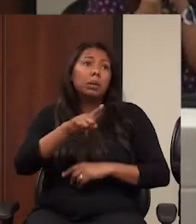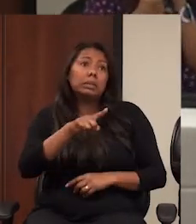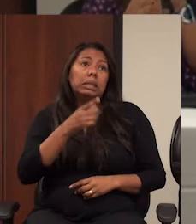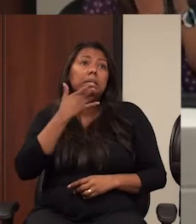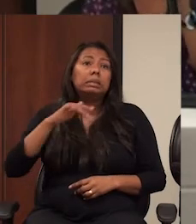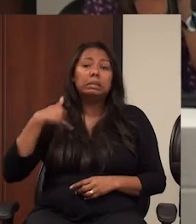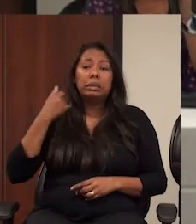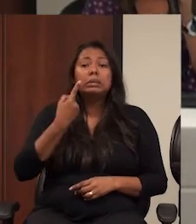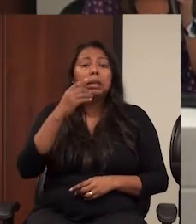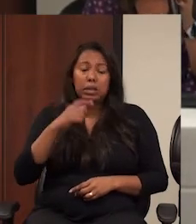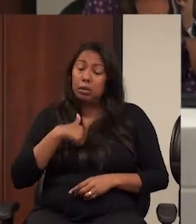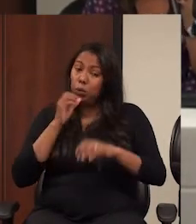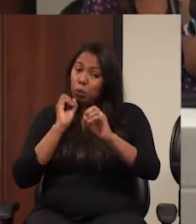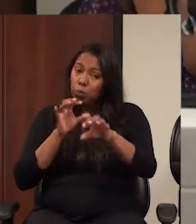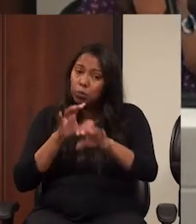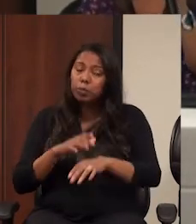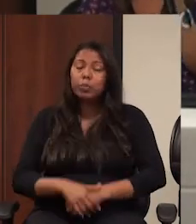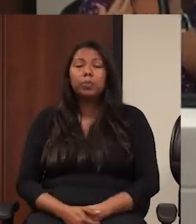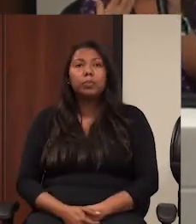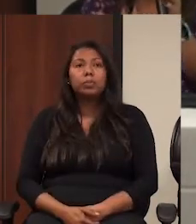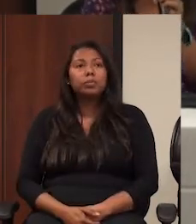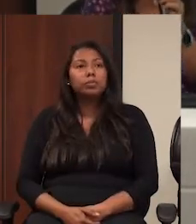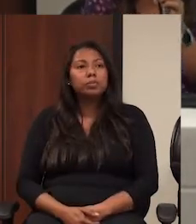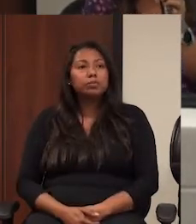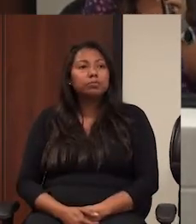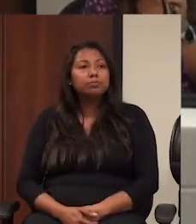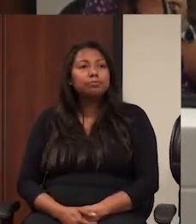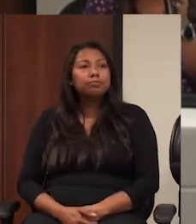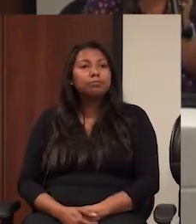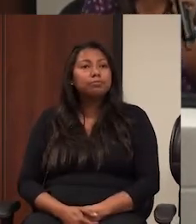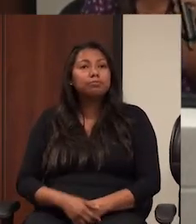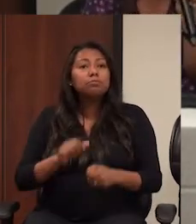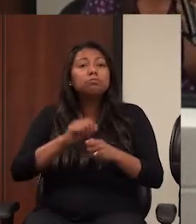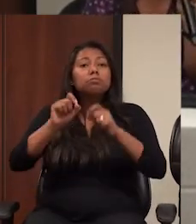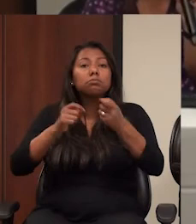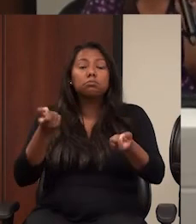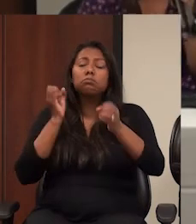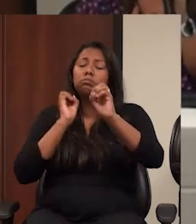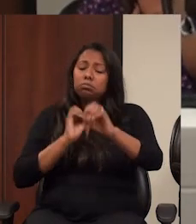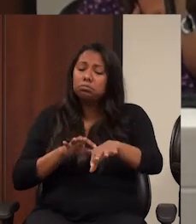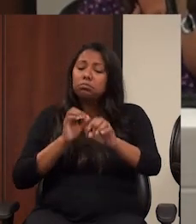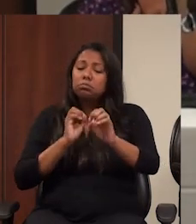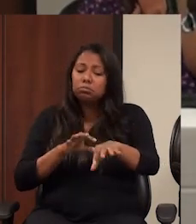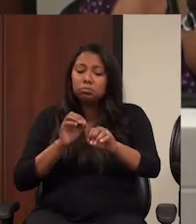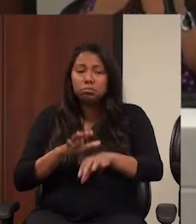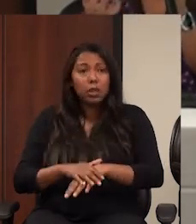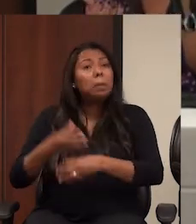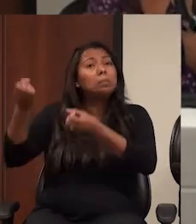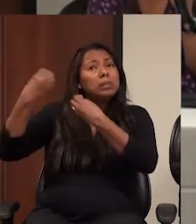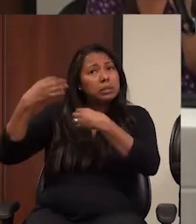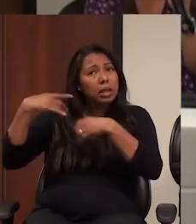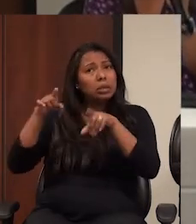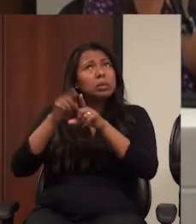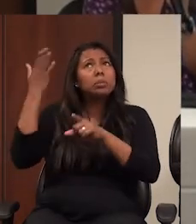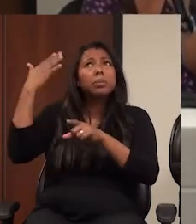anos, mas a gente está ensinando. O que a gente está fazendo? Ensinando. Como eu fui ensinada, como todos